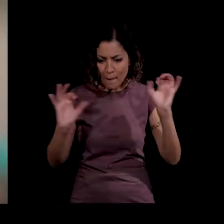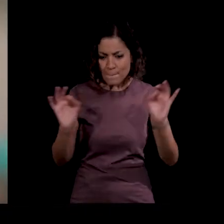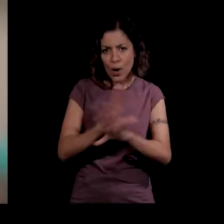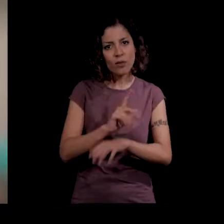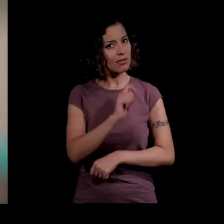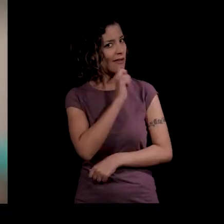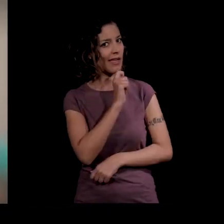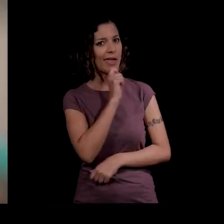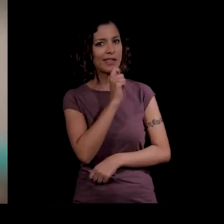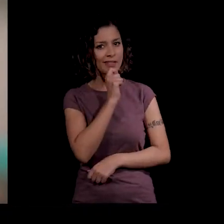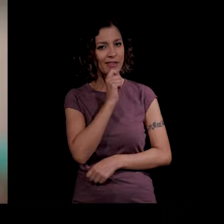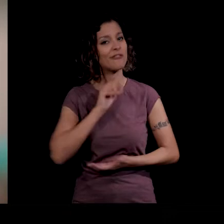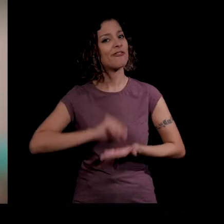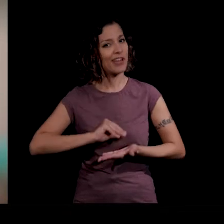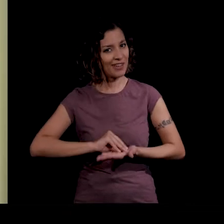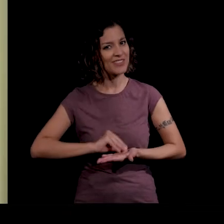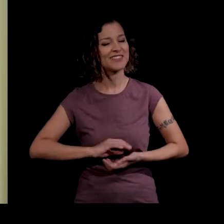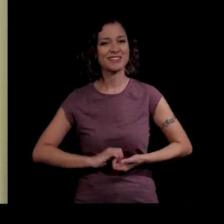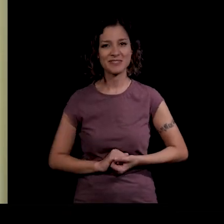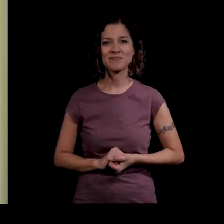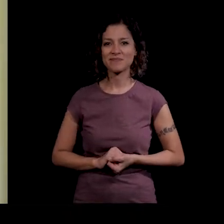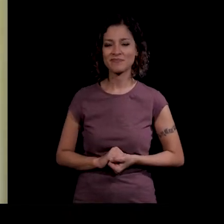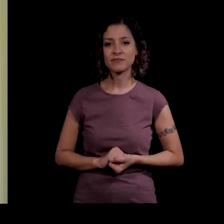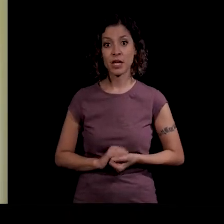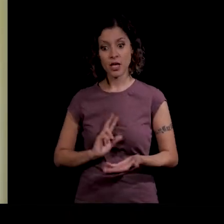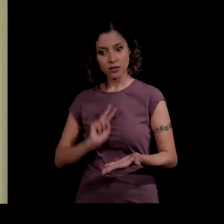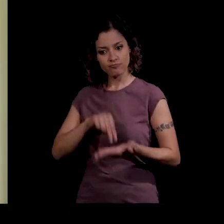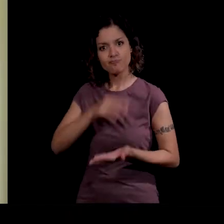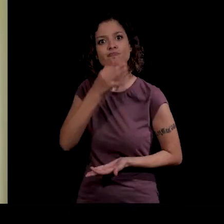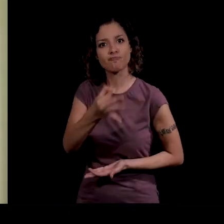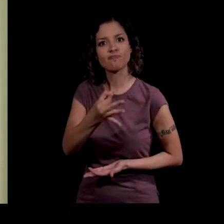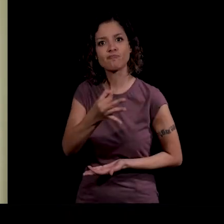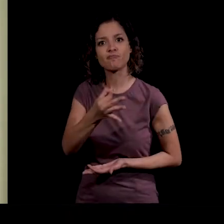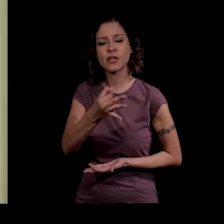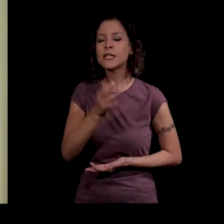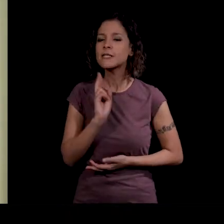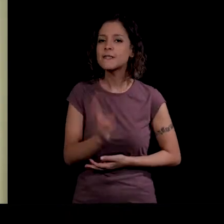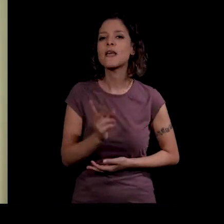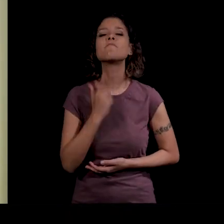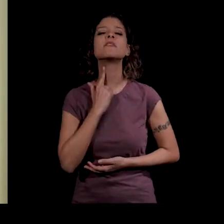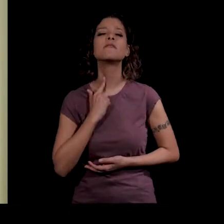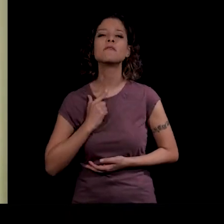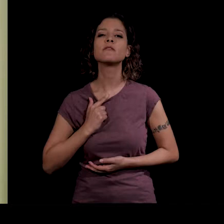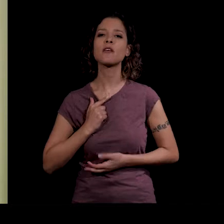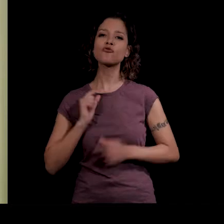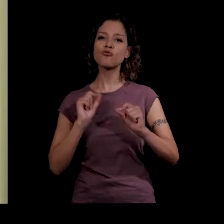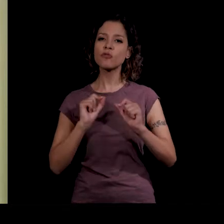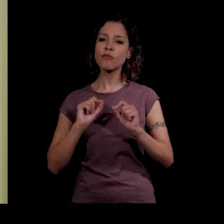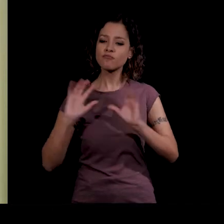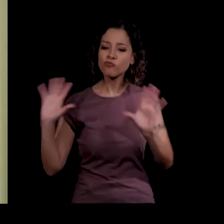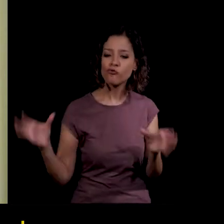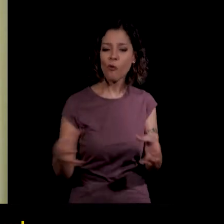Eu acho que ainda não acabei de me tornar o que eu quero ser. Eu, quando me posiciono sempre desejando